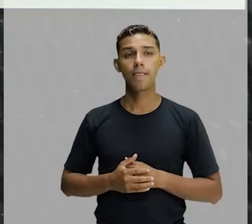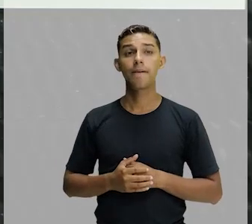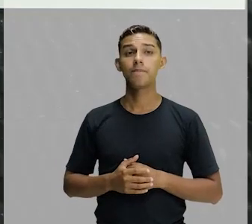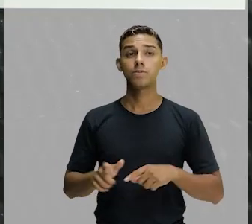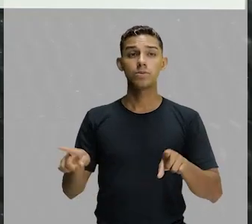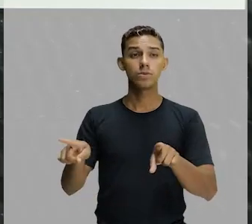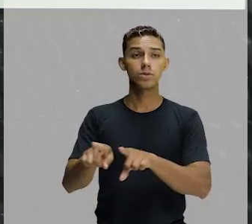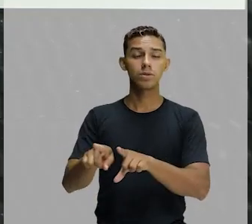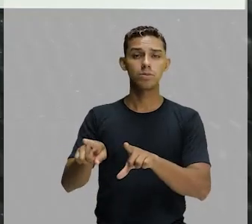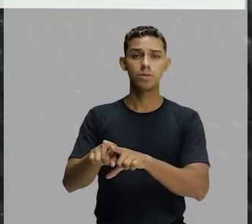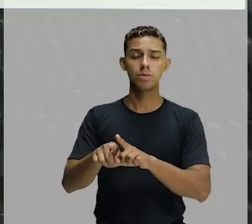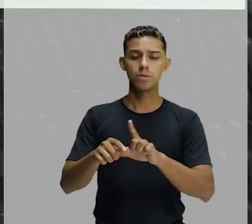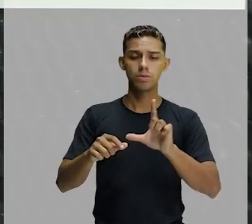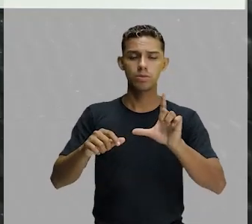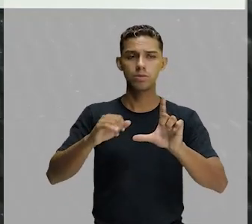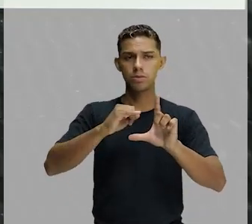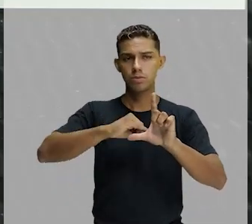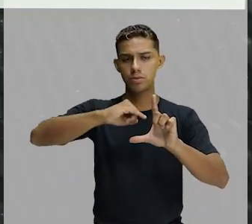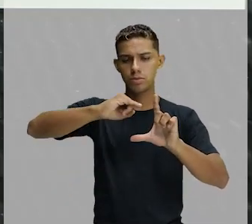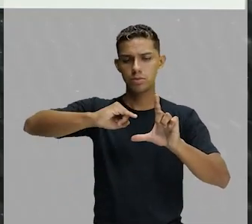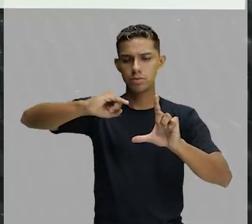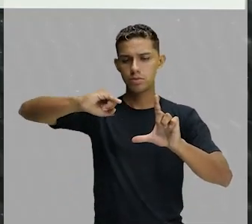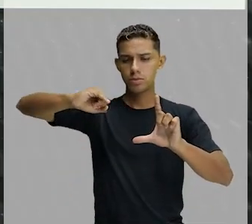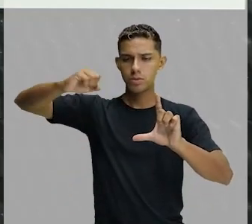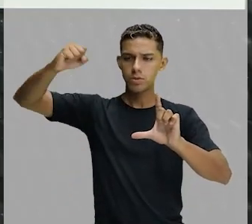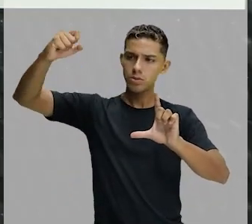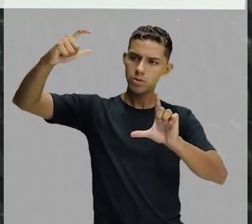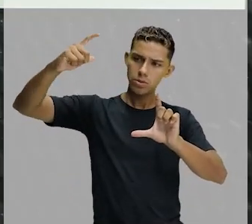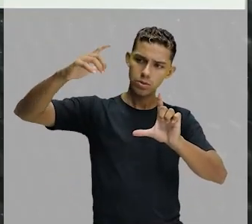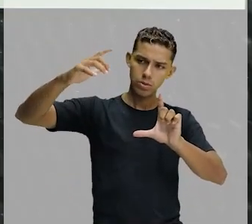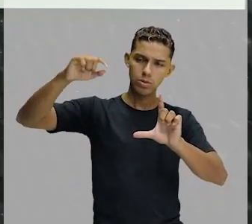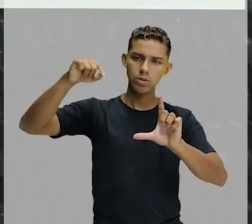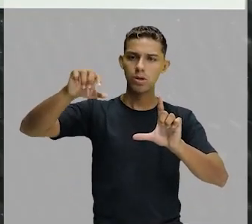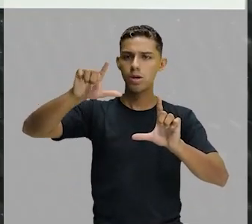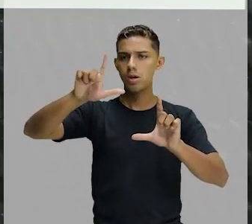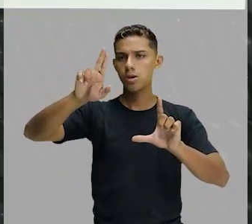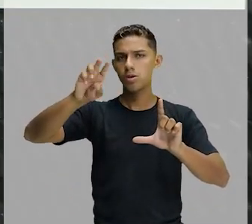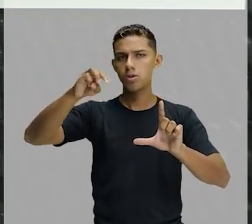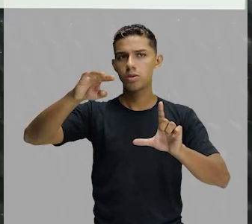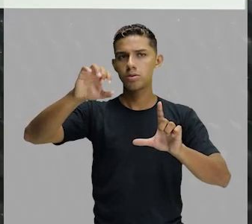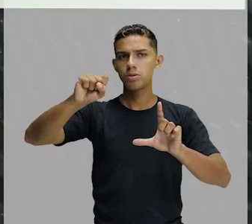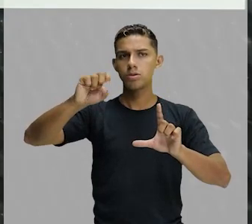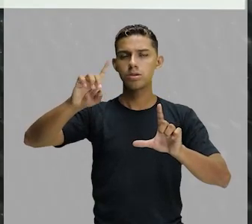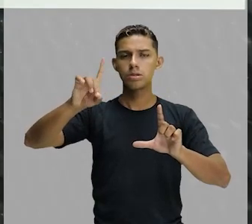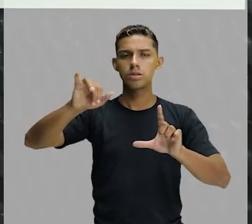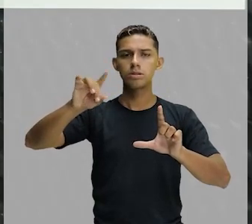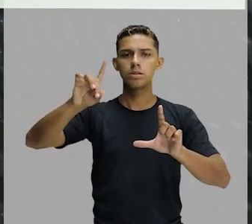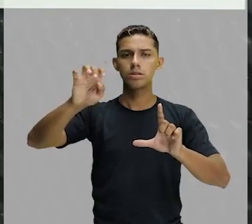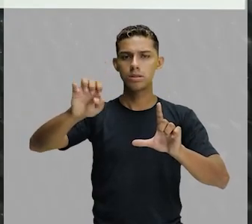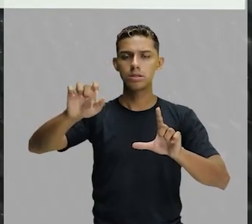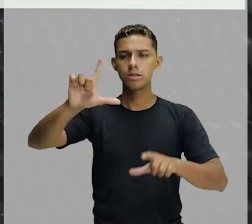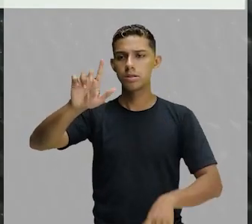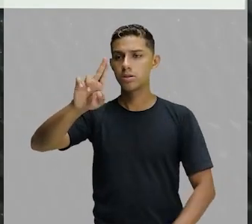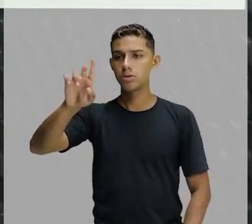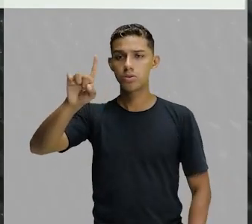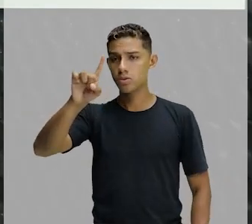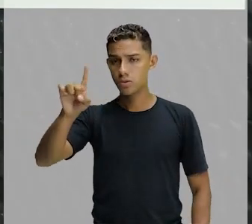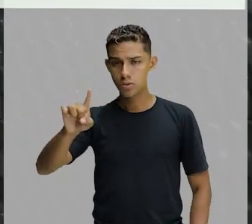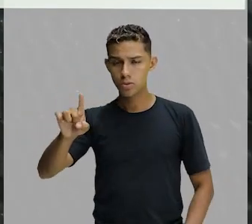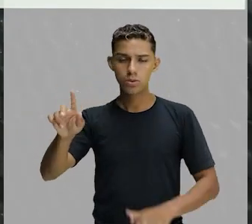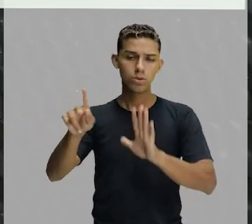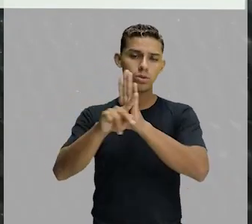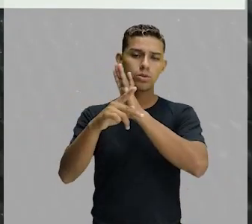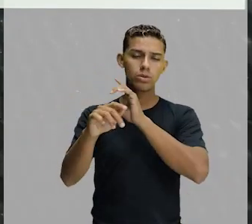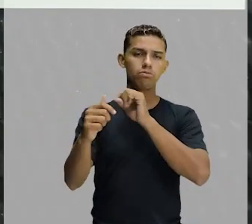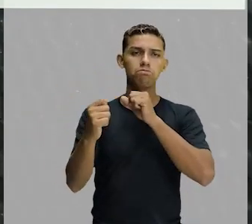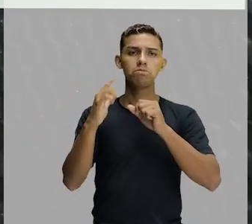fotossíntese é a luminosidade. Se aumentar a intensidade luminosa numa planta, vai aumentar também a taxa de fotossíntese até um